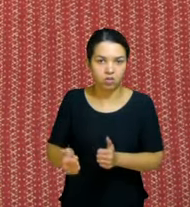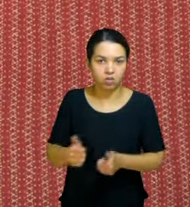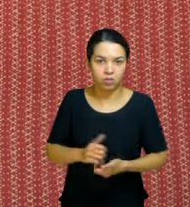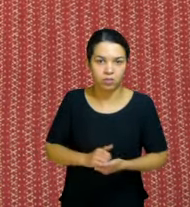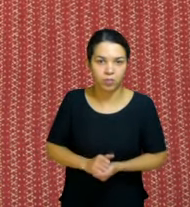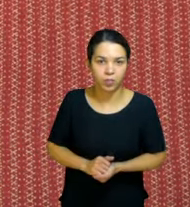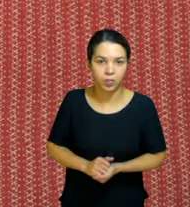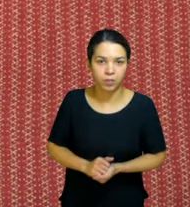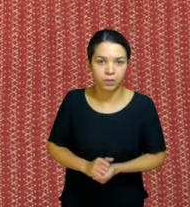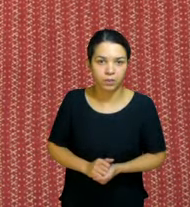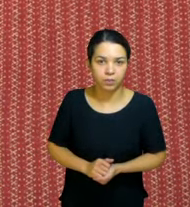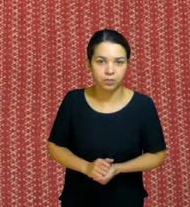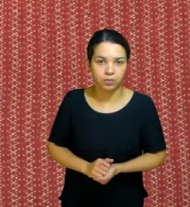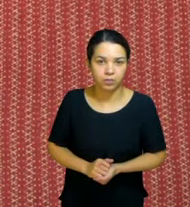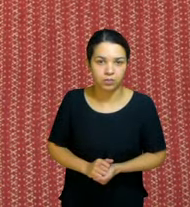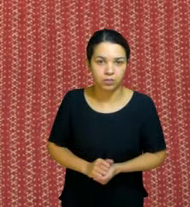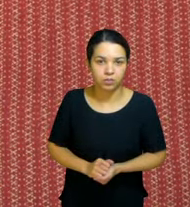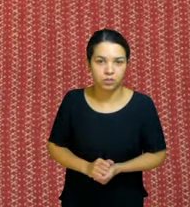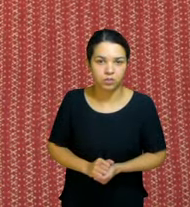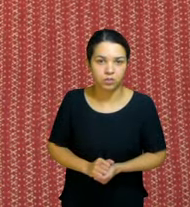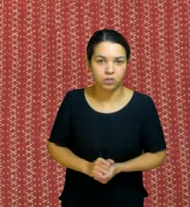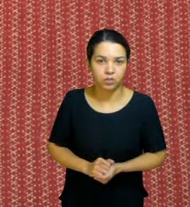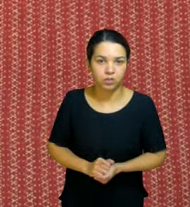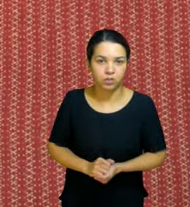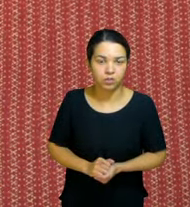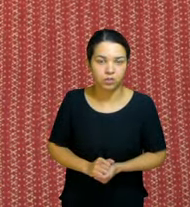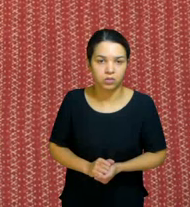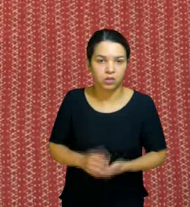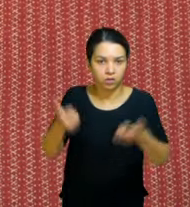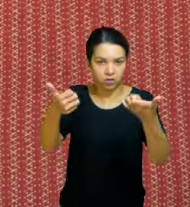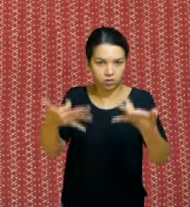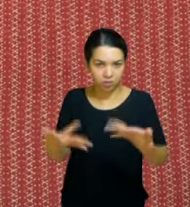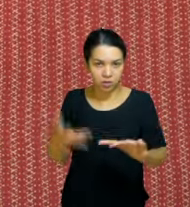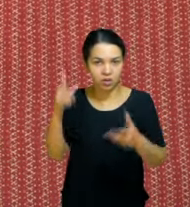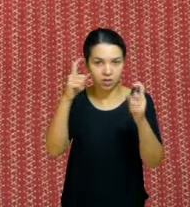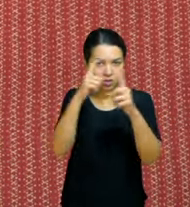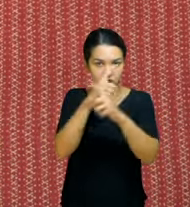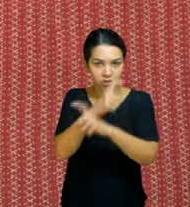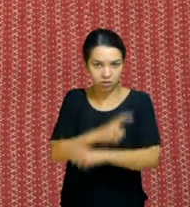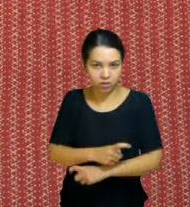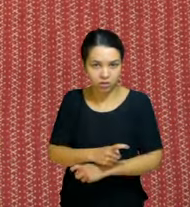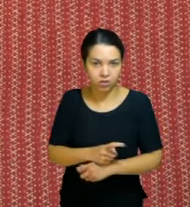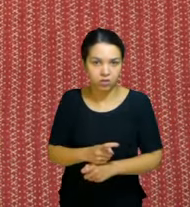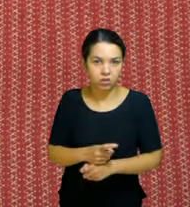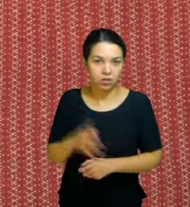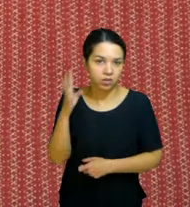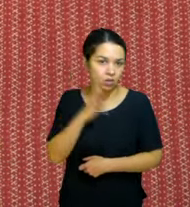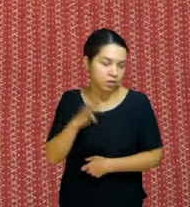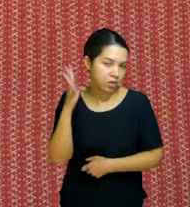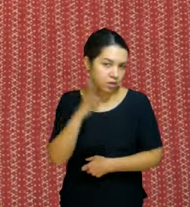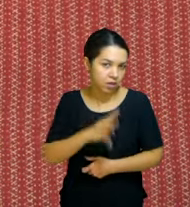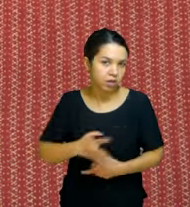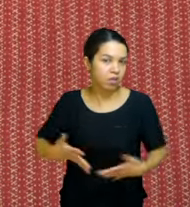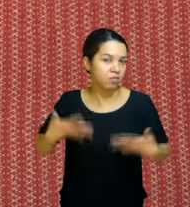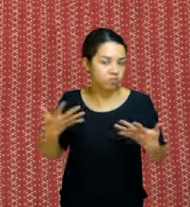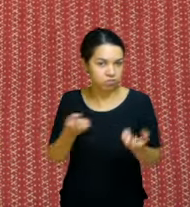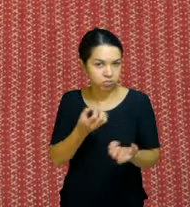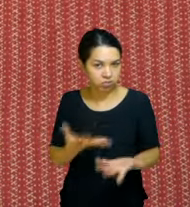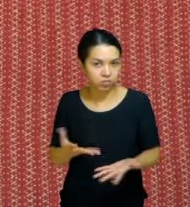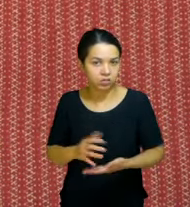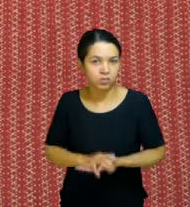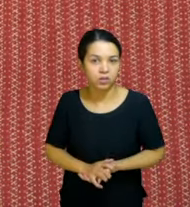Era uma situação, né, difícil até de explicar. Era a coisa mais legal do mundo. E, aos poucos,